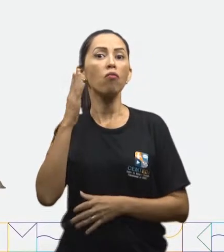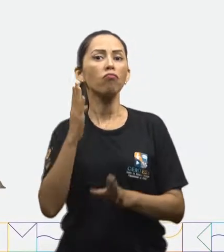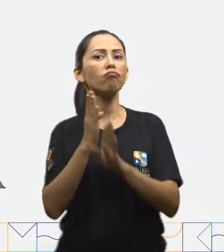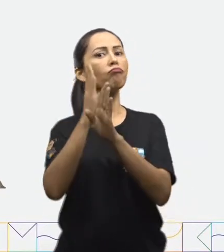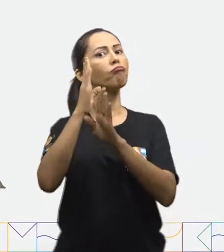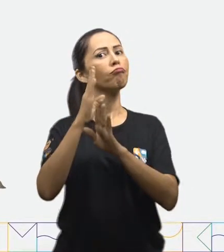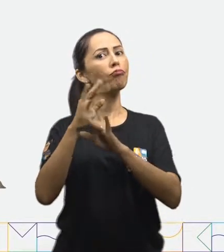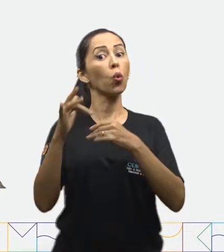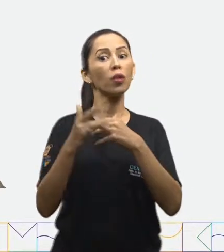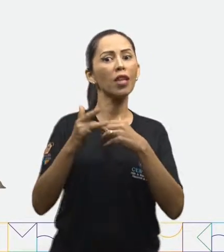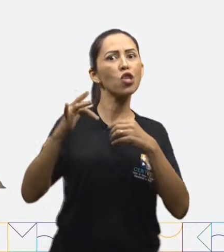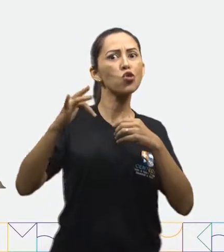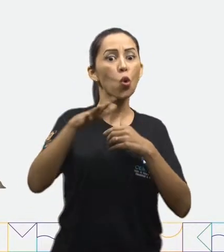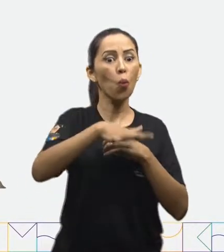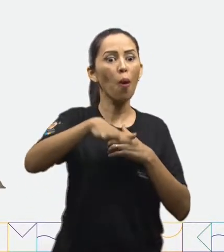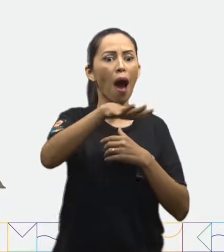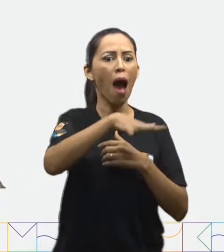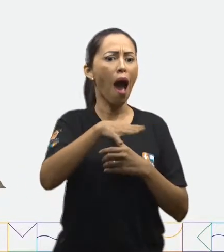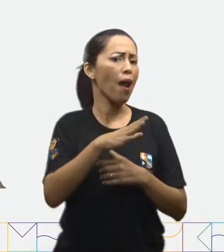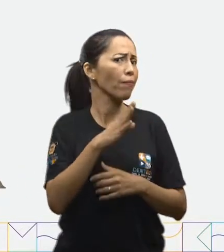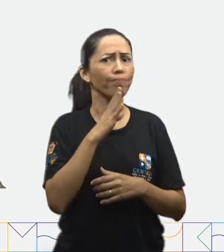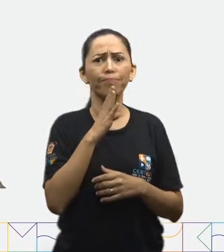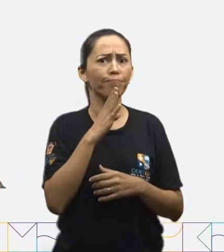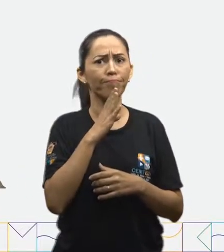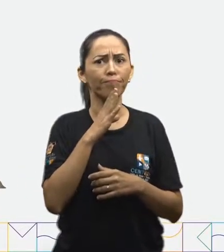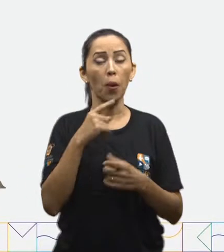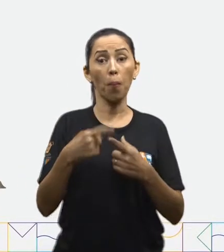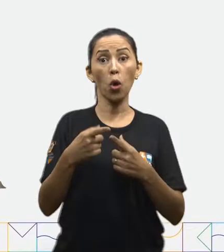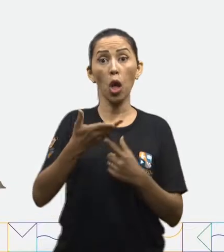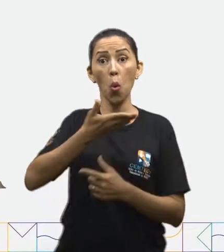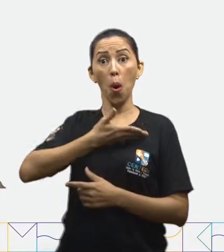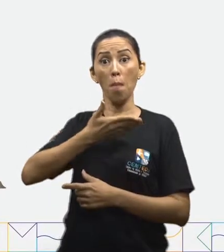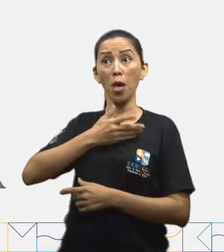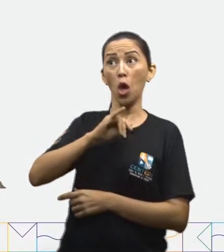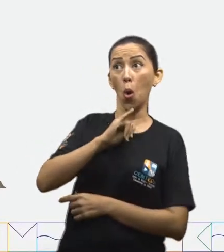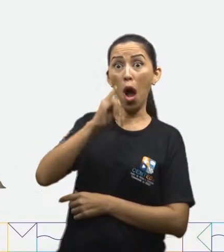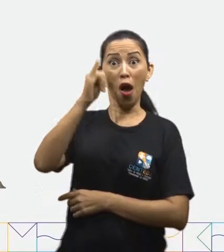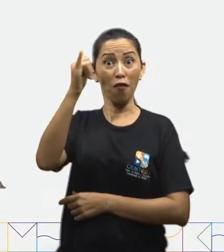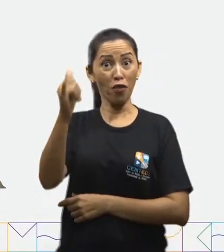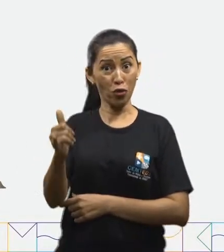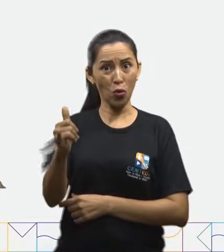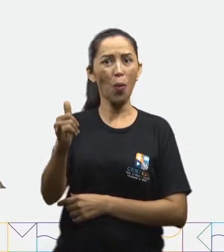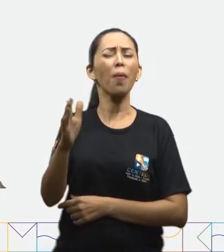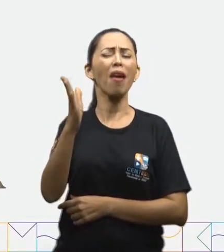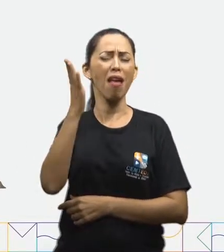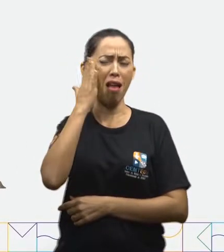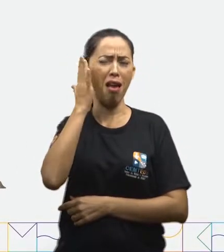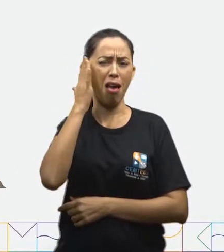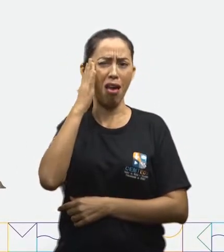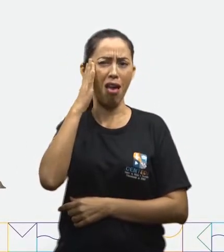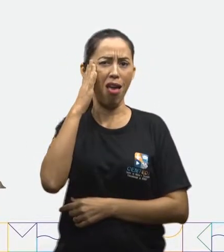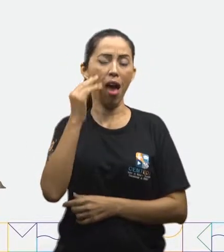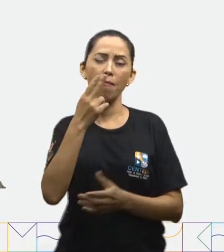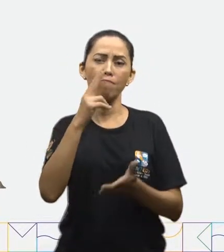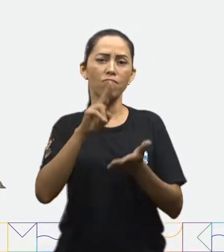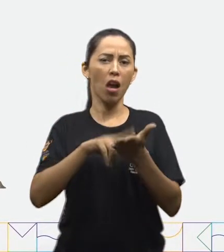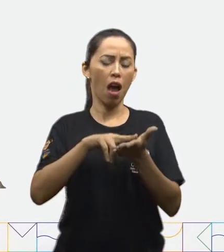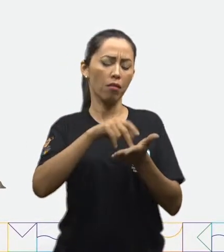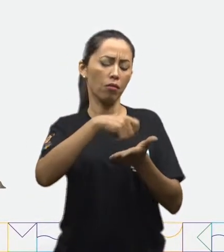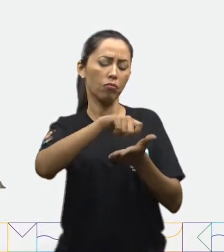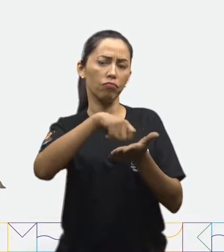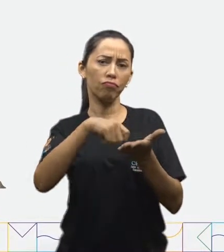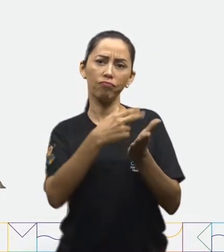desconhecida. O que ele sabe foi dito por um amigo que já tinha feito esse caminho e deixou registrado em